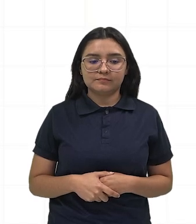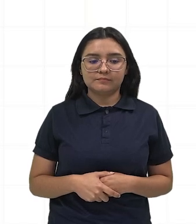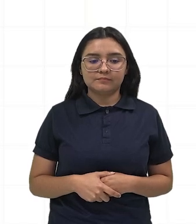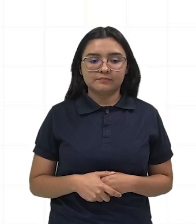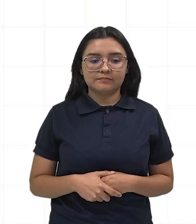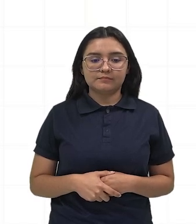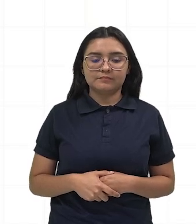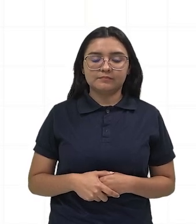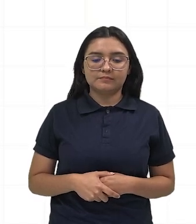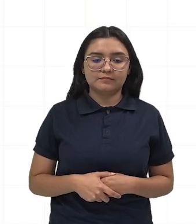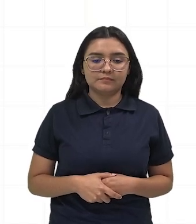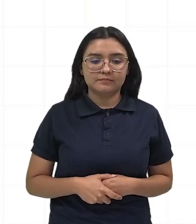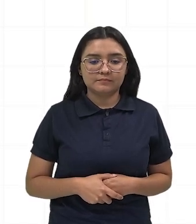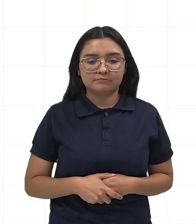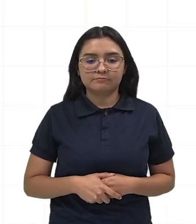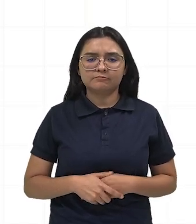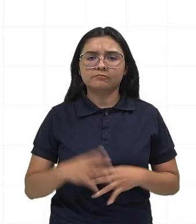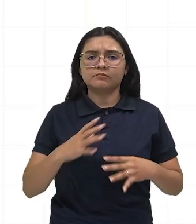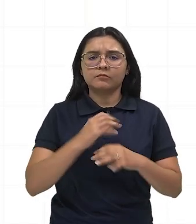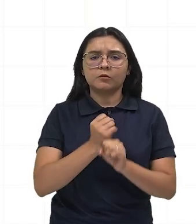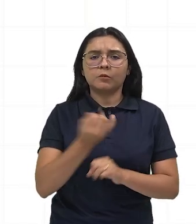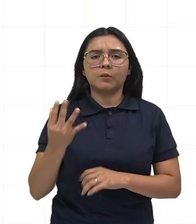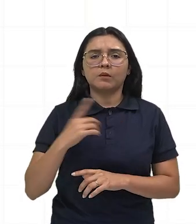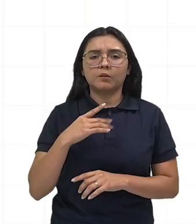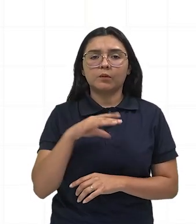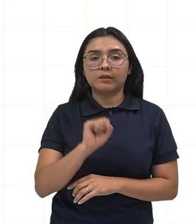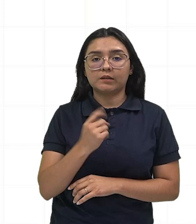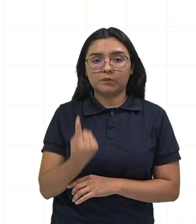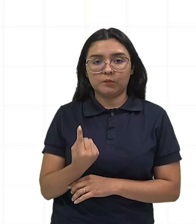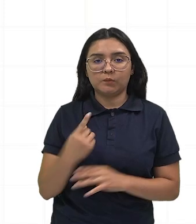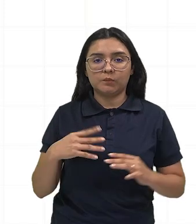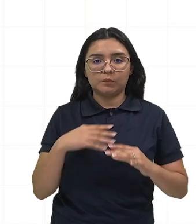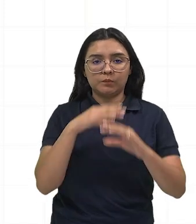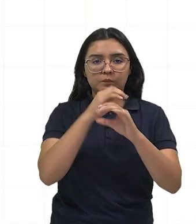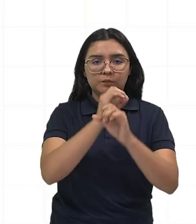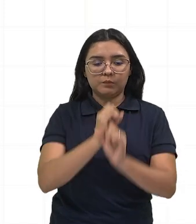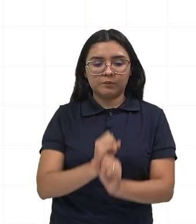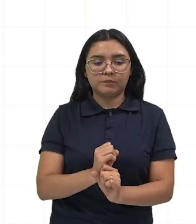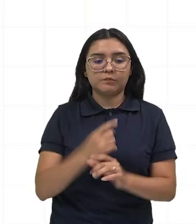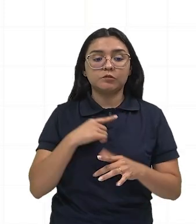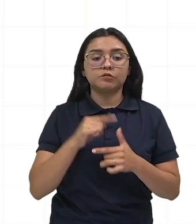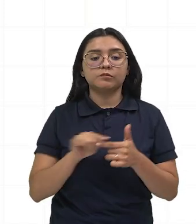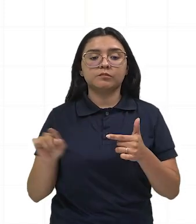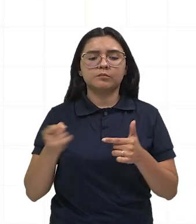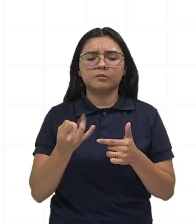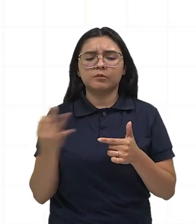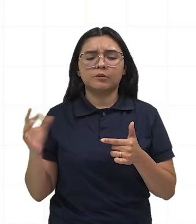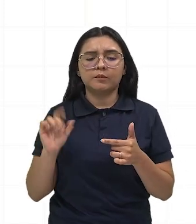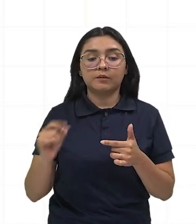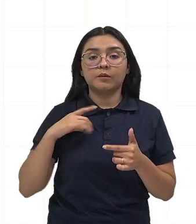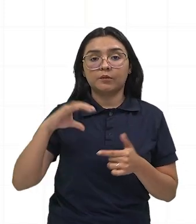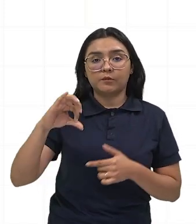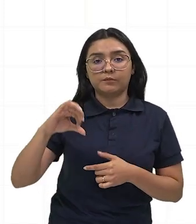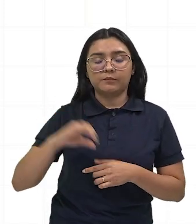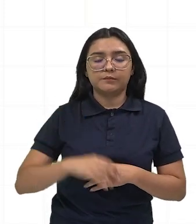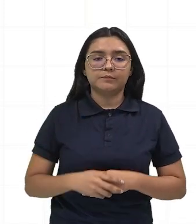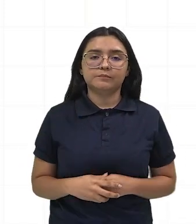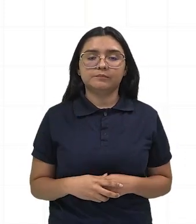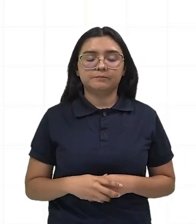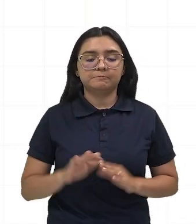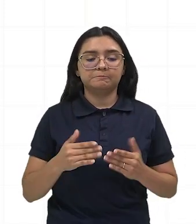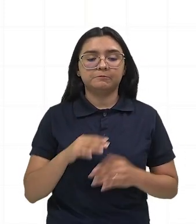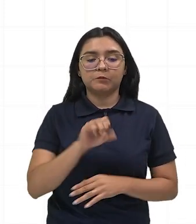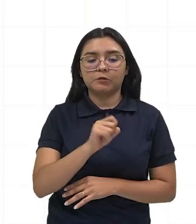9,9. Isso está dando 81. Dividido por quanto? Por 9.